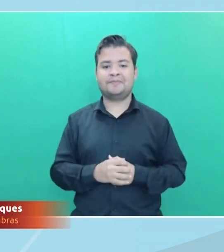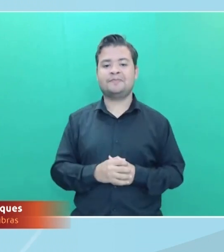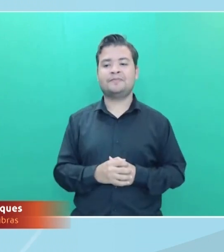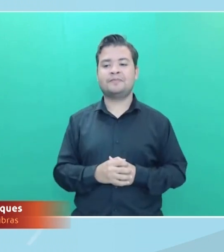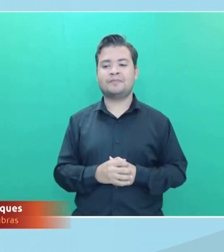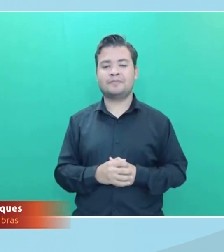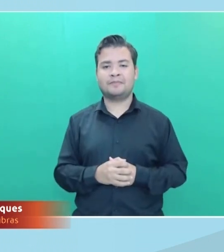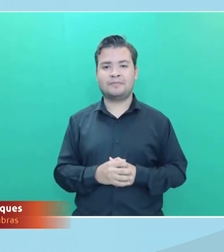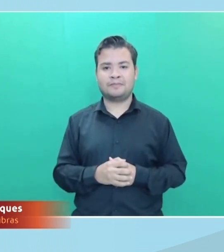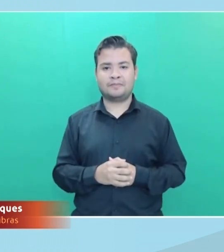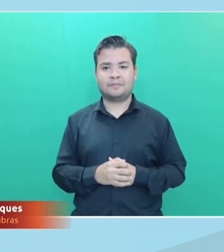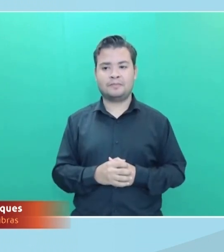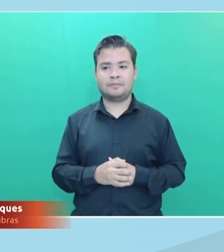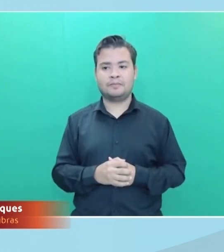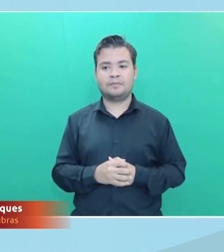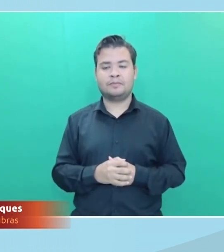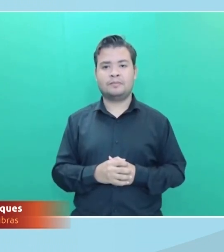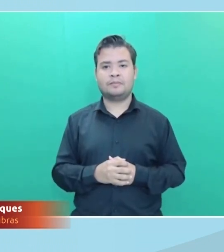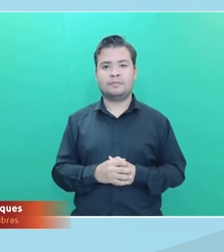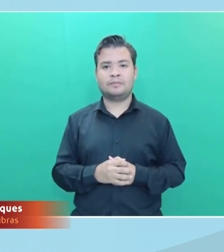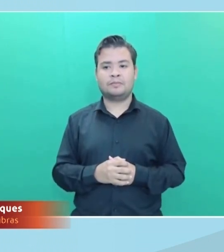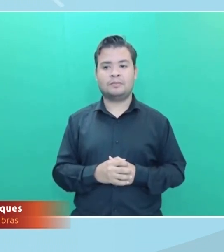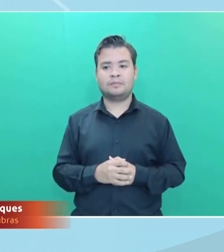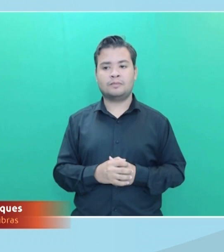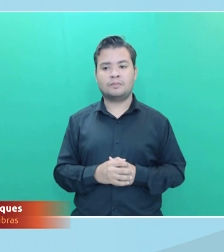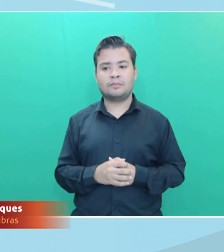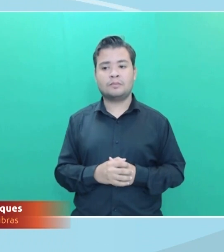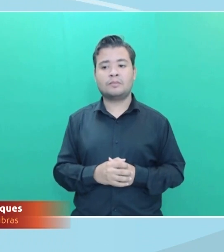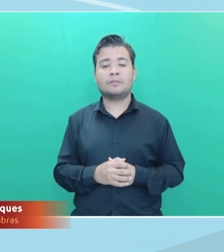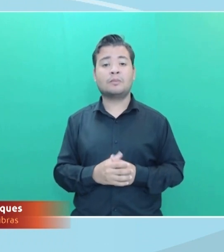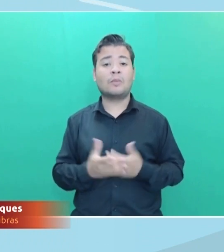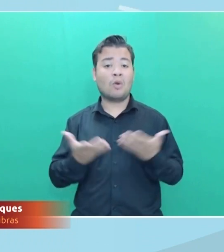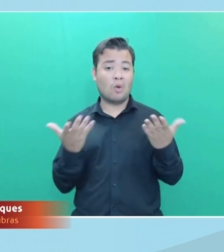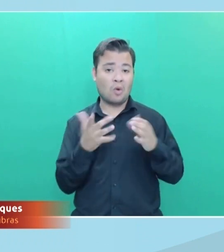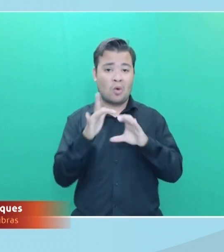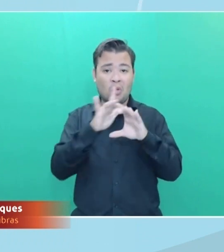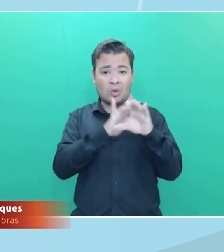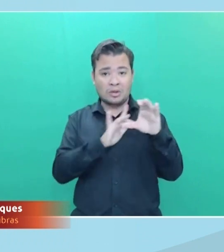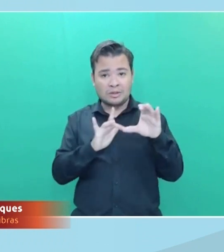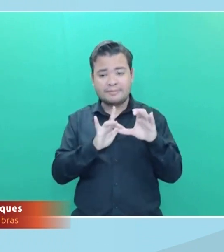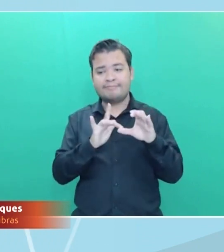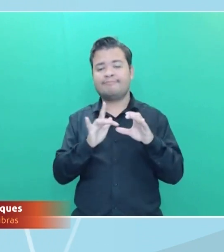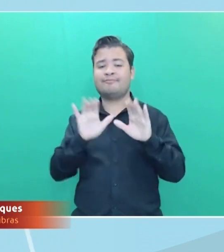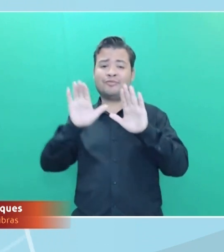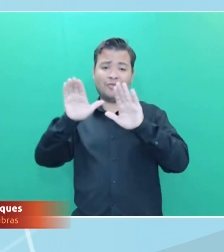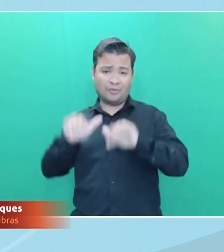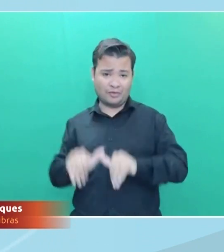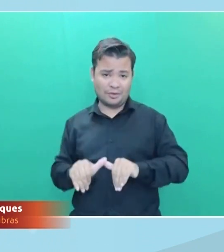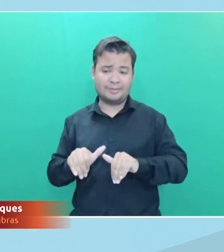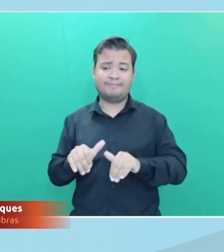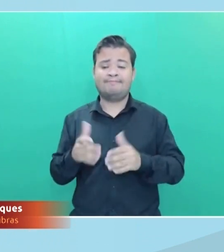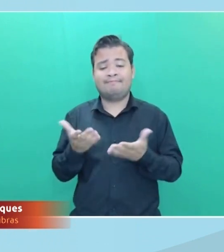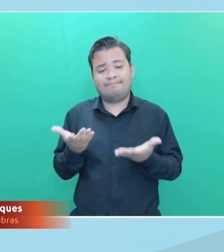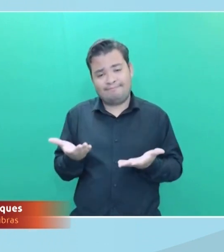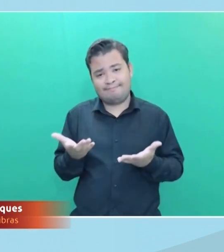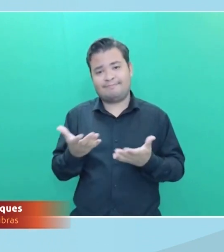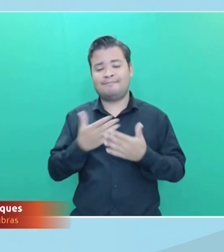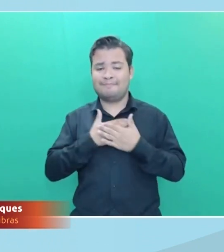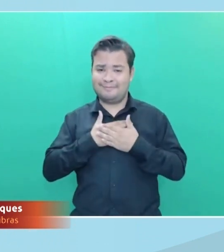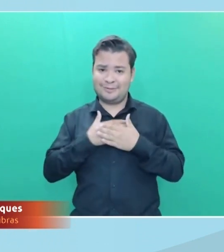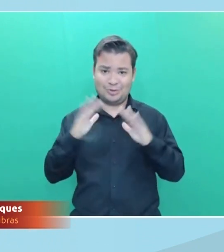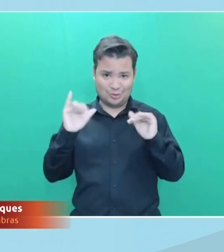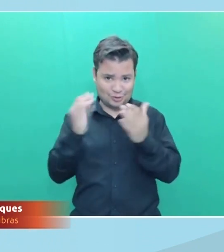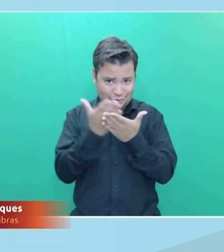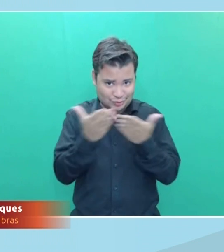acervo.rotas.ufg.br/Centro Cultural. Nosso programa de hoje está chegando ao fim, eu me despeço de você e te convido a continuar acompanhando